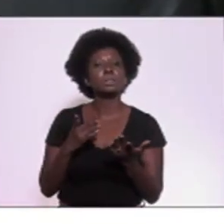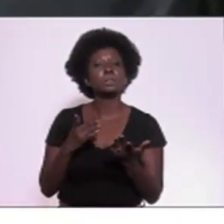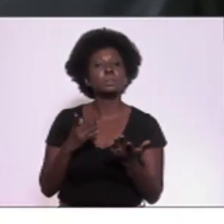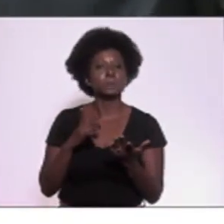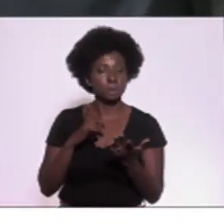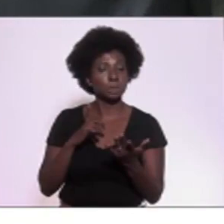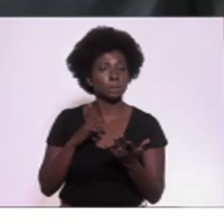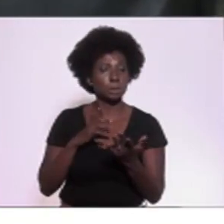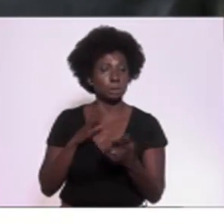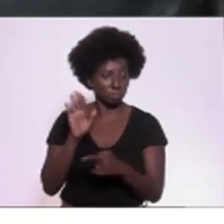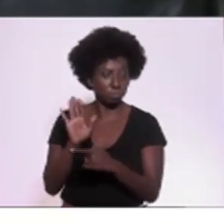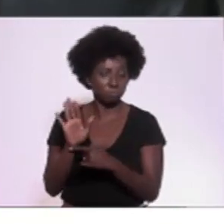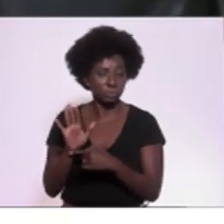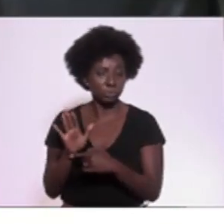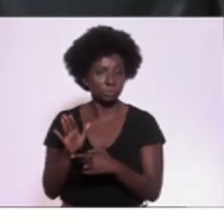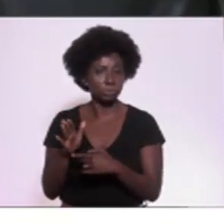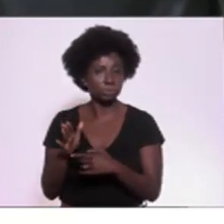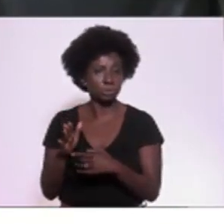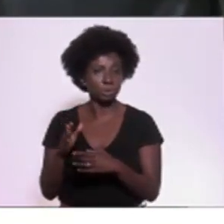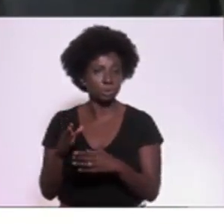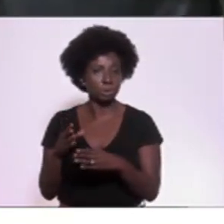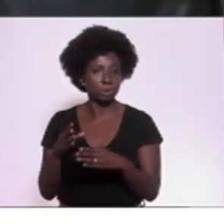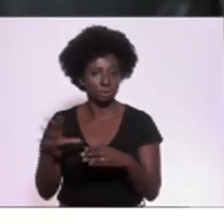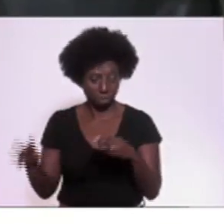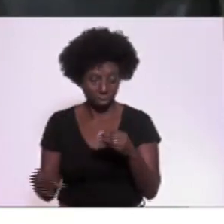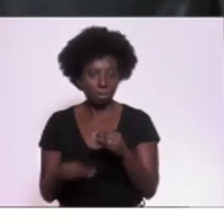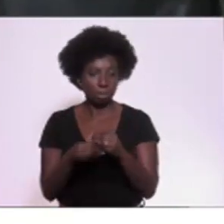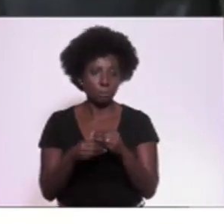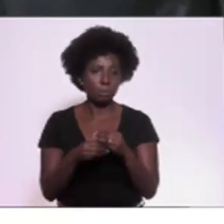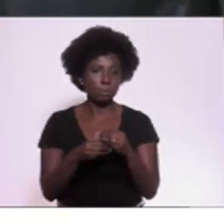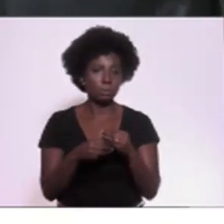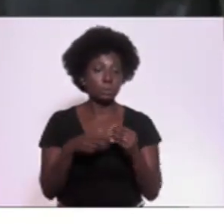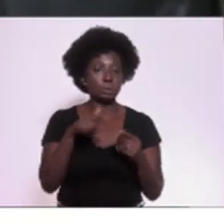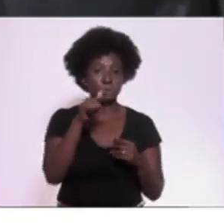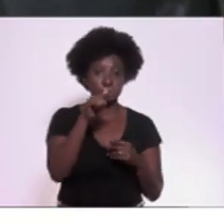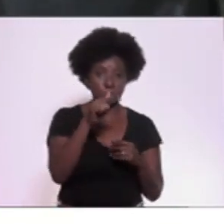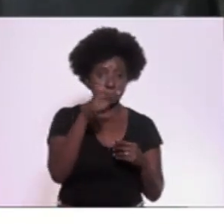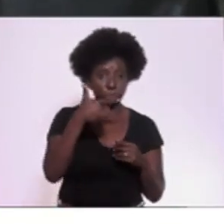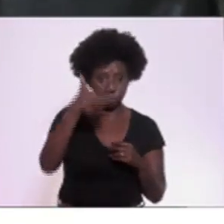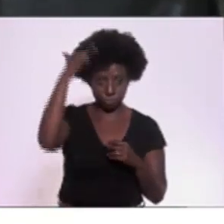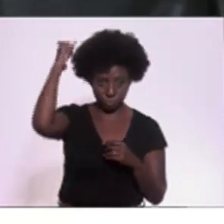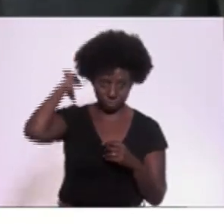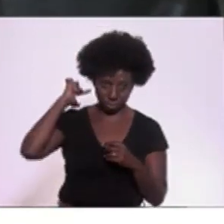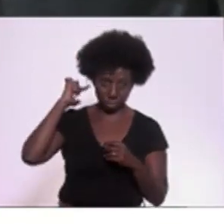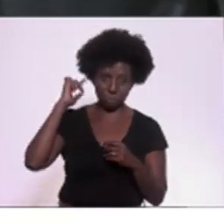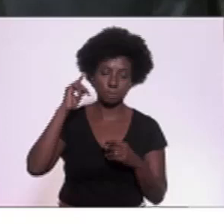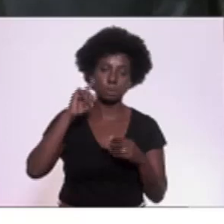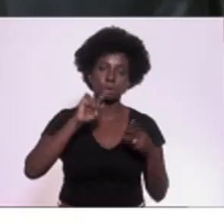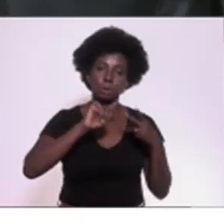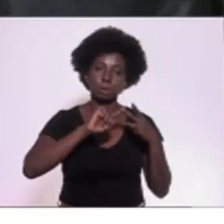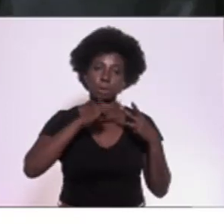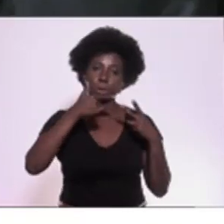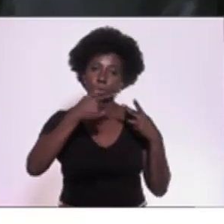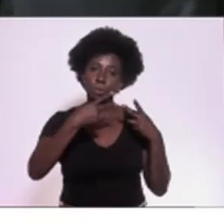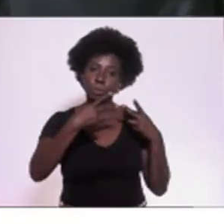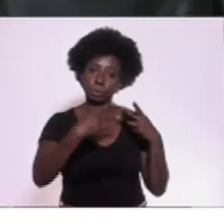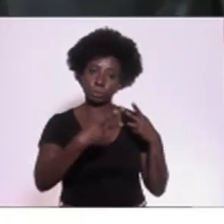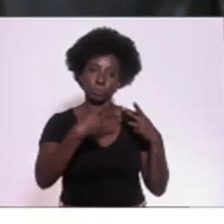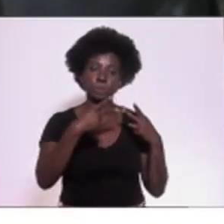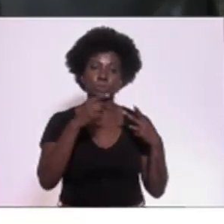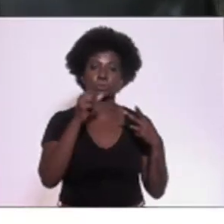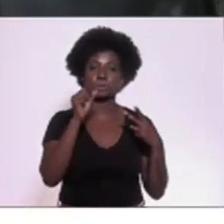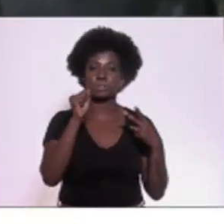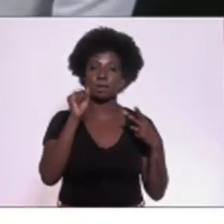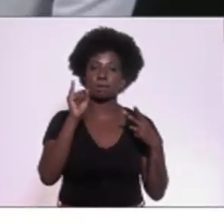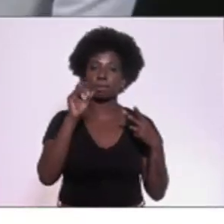emendas. São 7 emendas do deputado Luiz Paulo e 2 emendas do deputado Zeidan Lula. São essas as emendas.